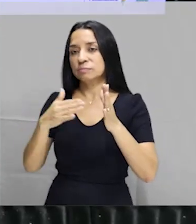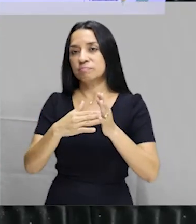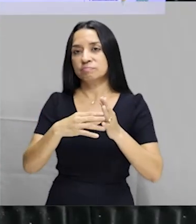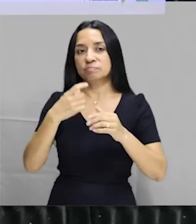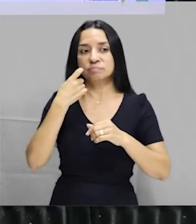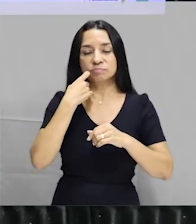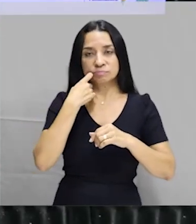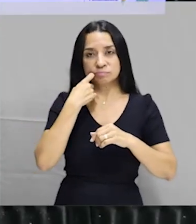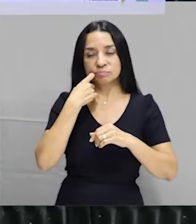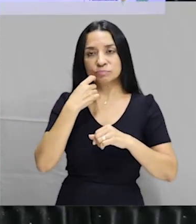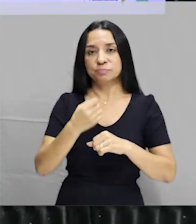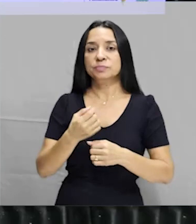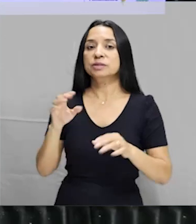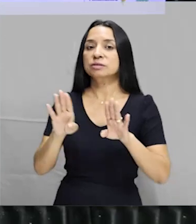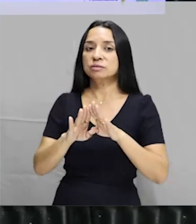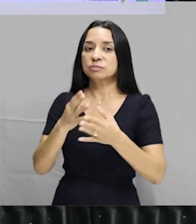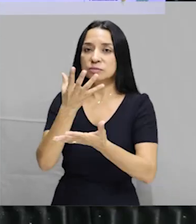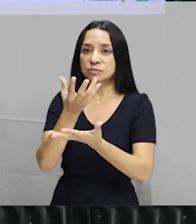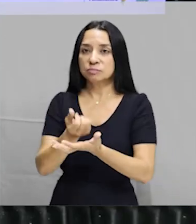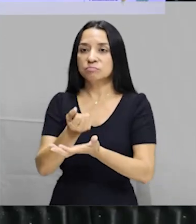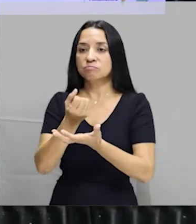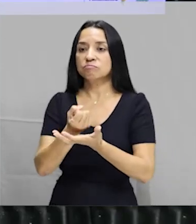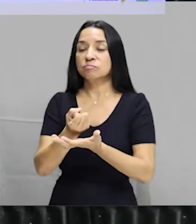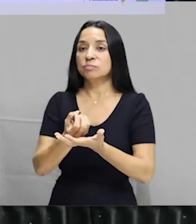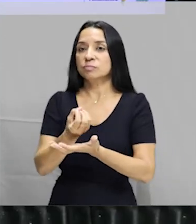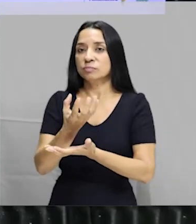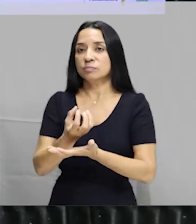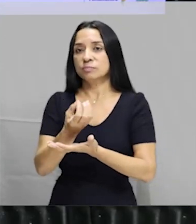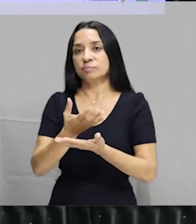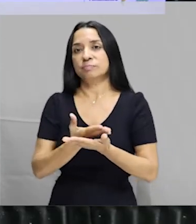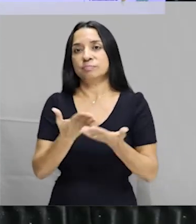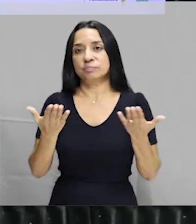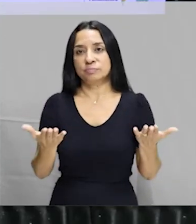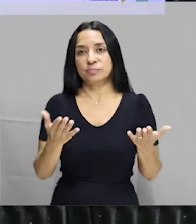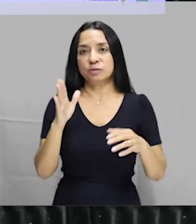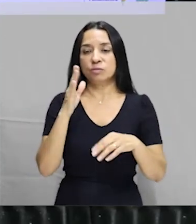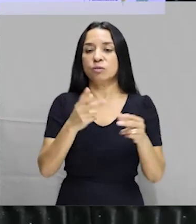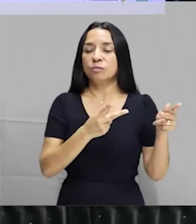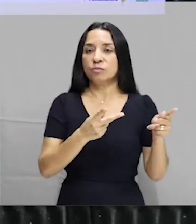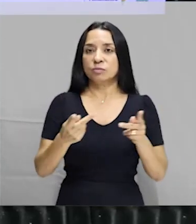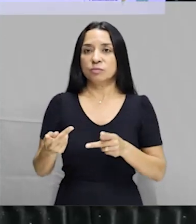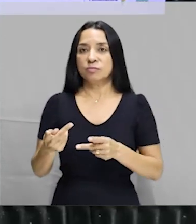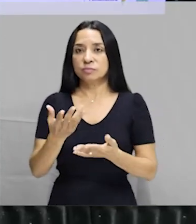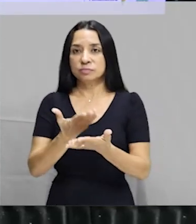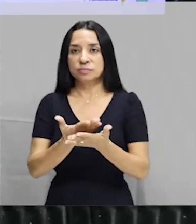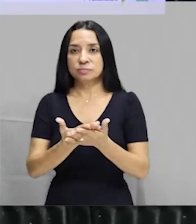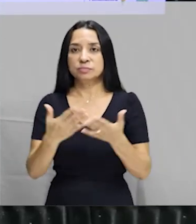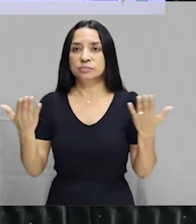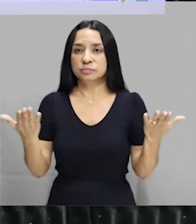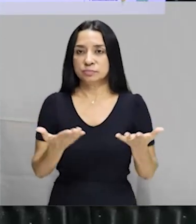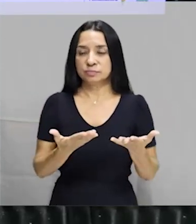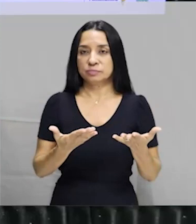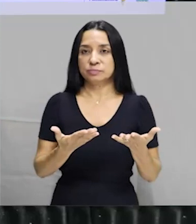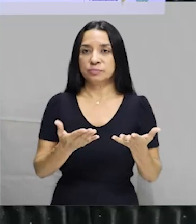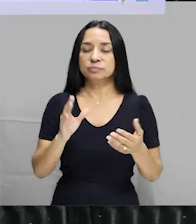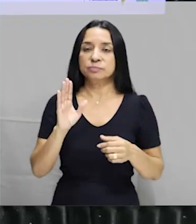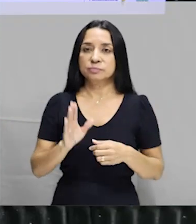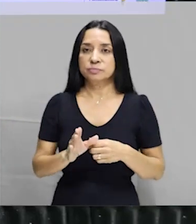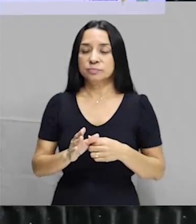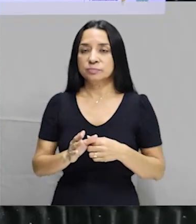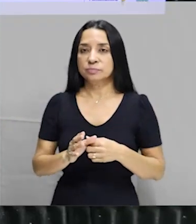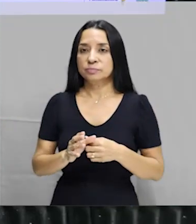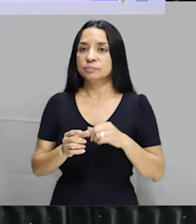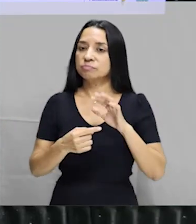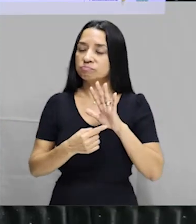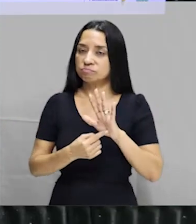lá os podcasts do hashtag Fique em Casa Aprendendo. Então, galera, convido vocês para a aula de hoje e já dou